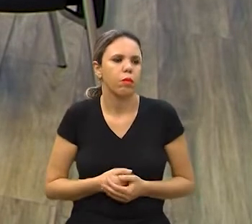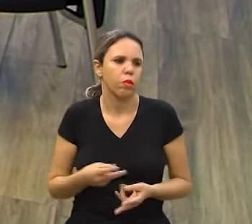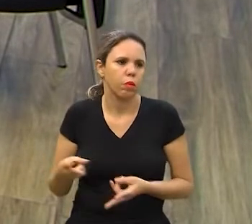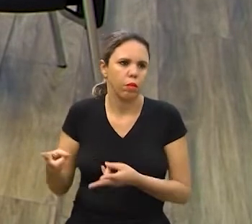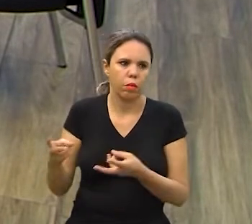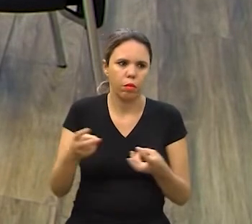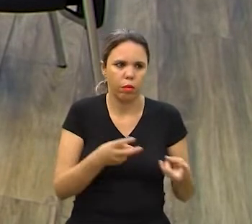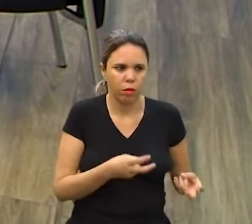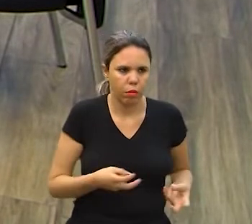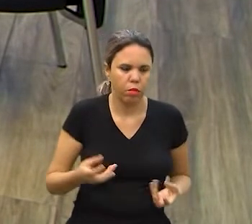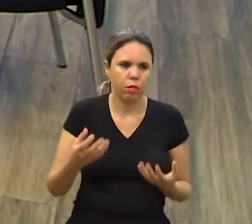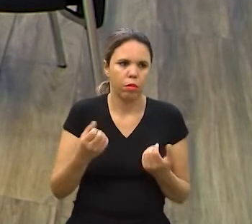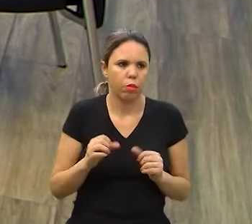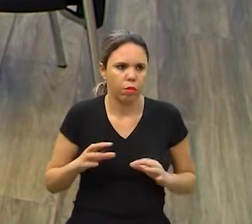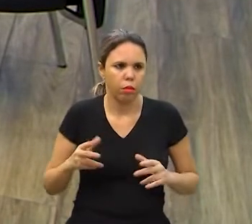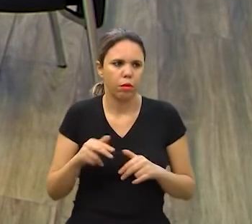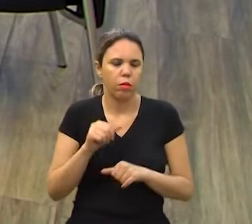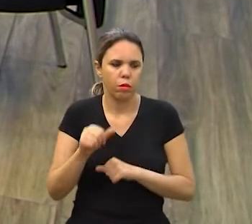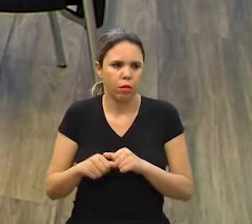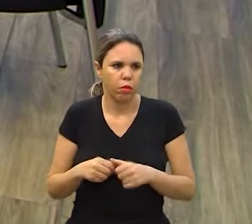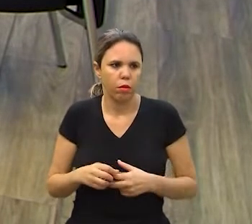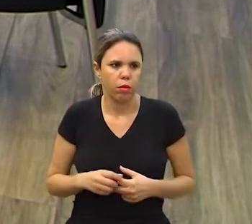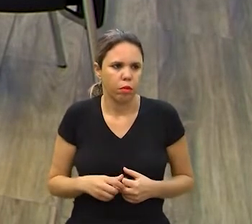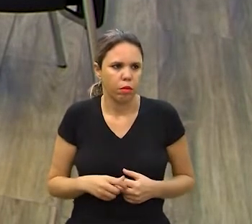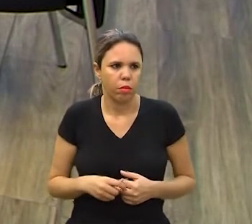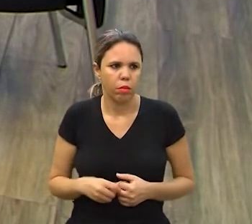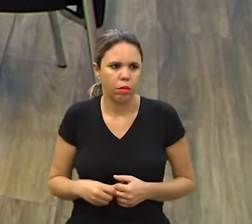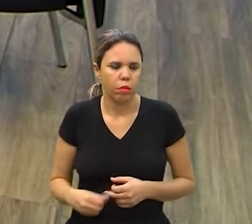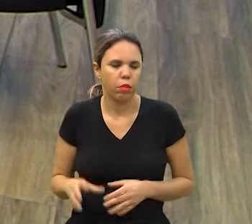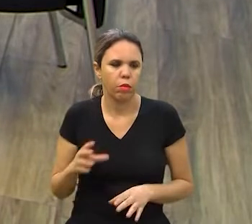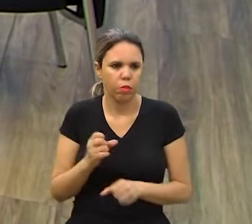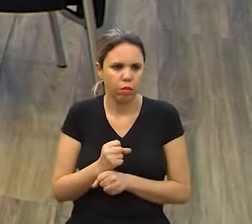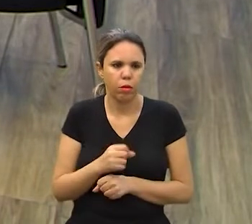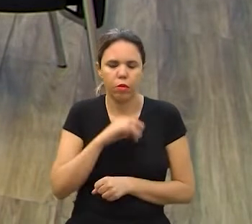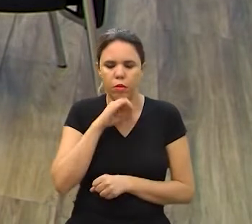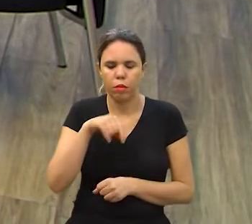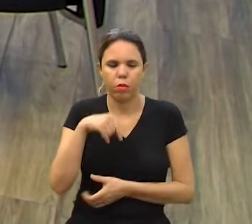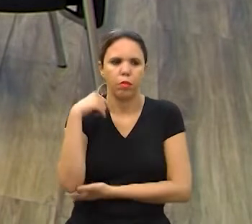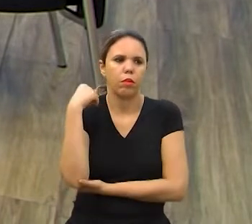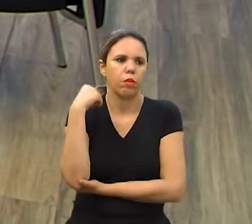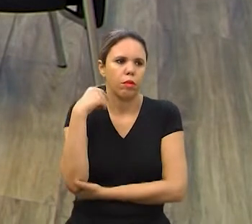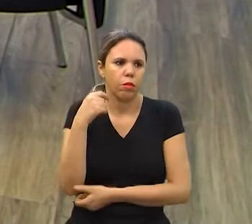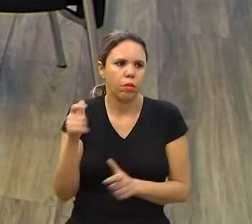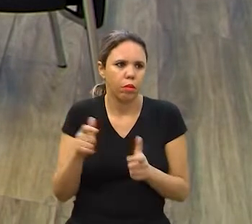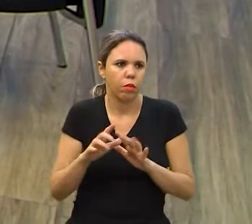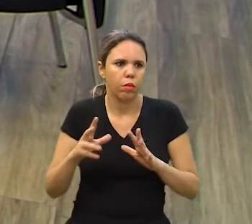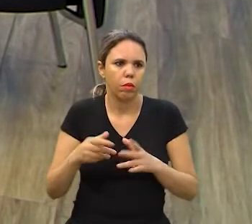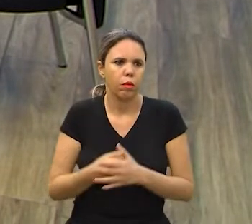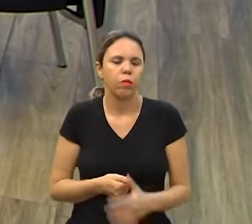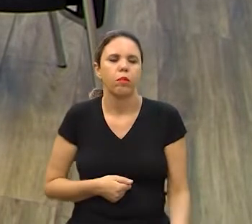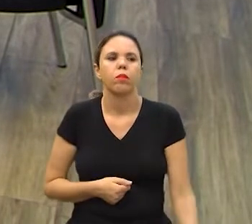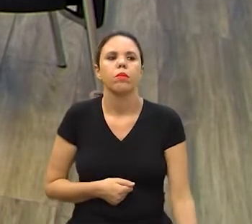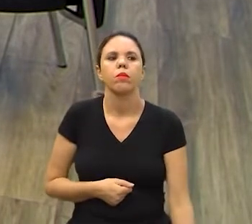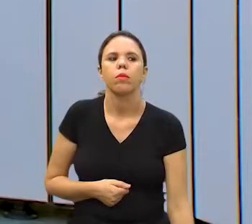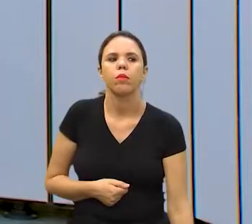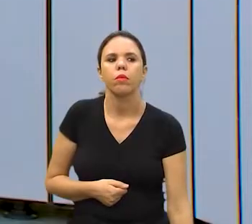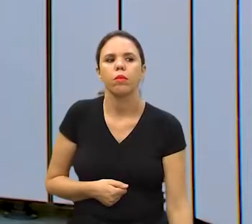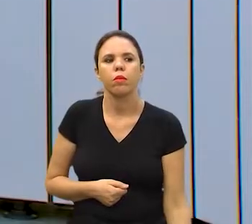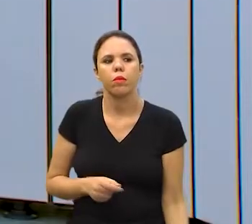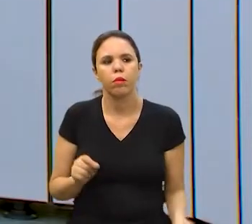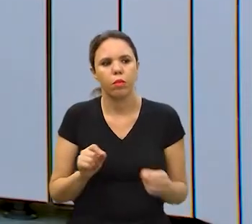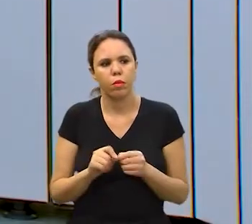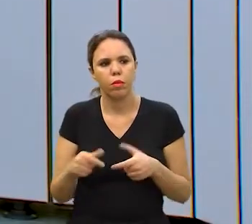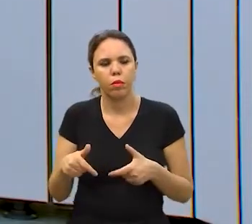bem enxergado, visto por todos, para poder mudar. Essa pontuação é muito ruim, seja baixo ou alta, é ruim para tudo. Então a gente